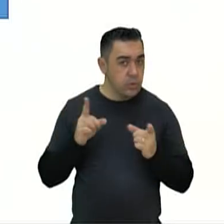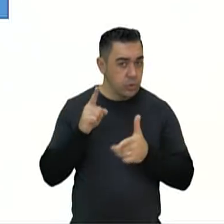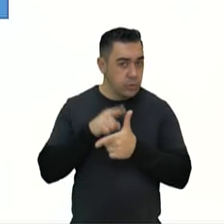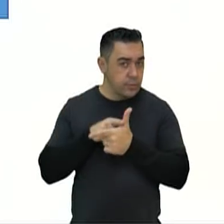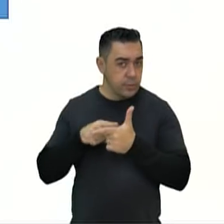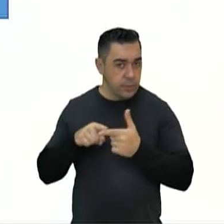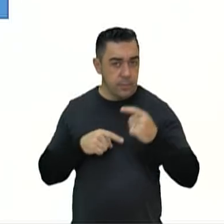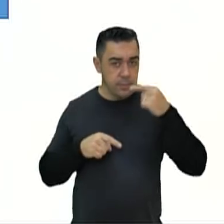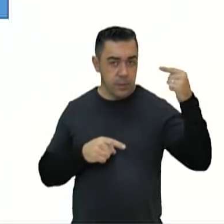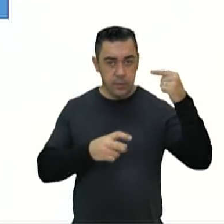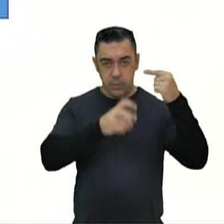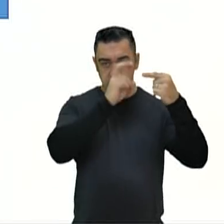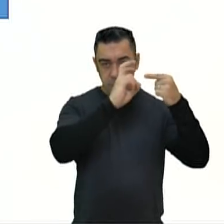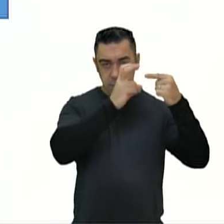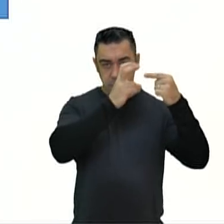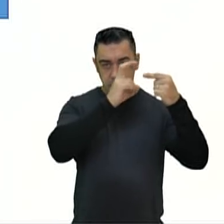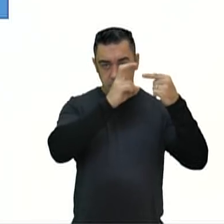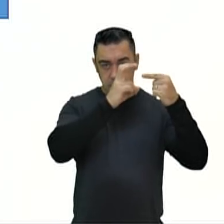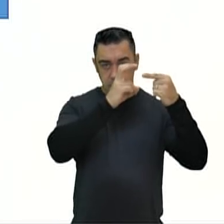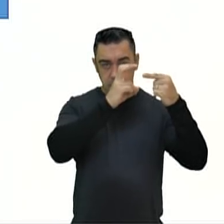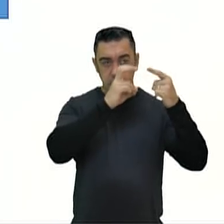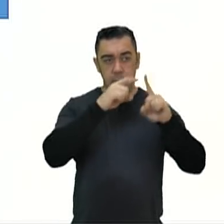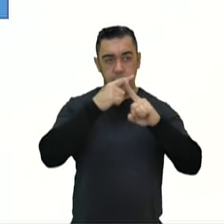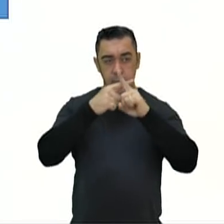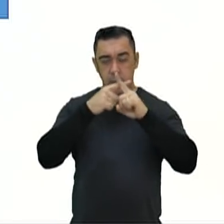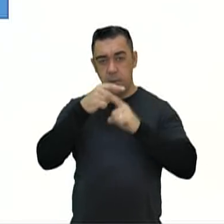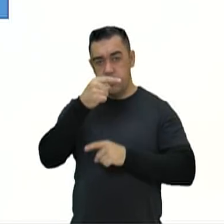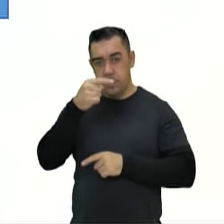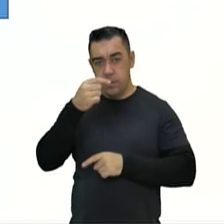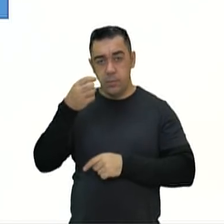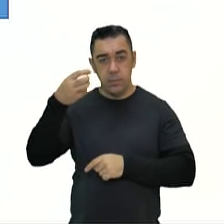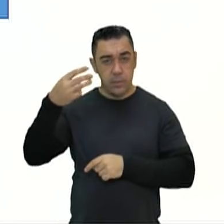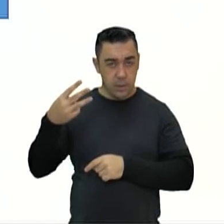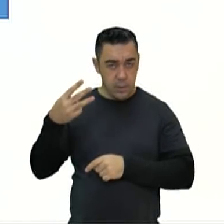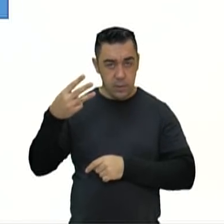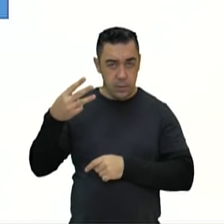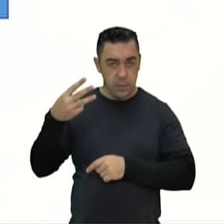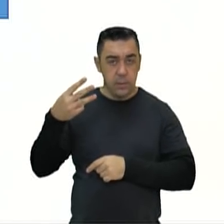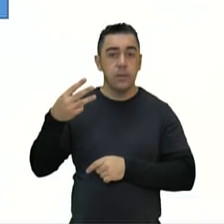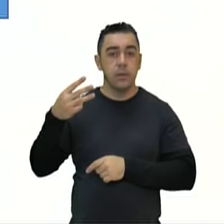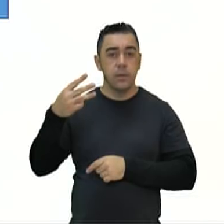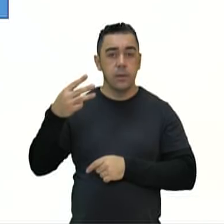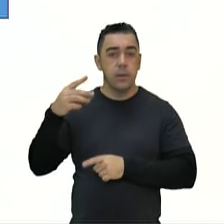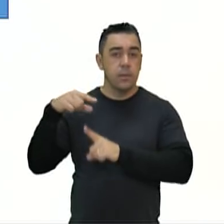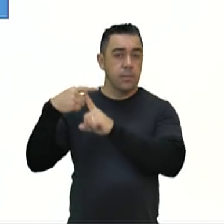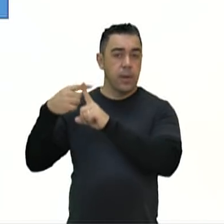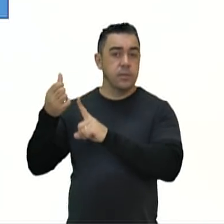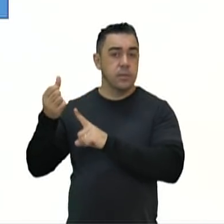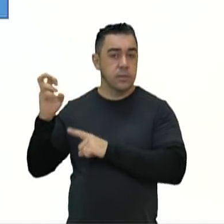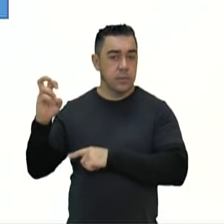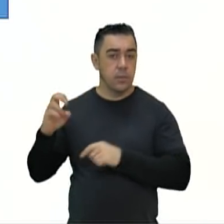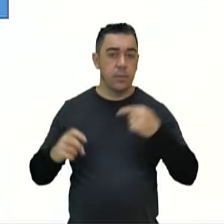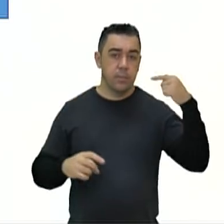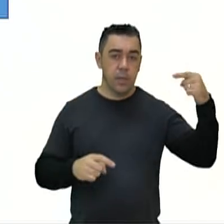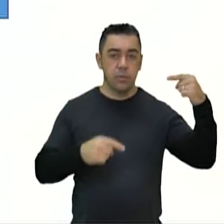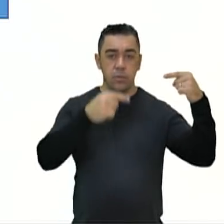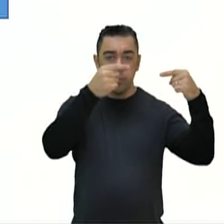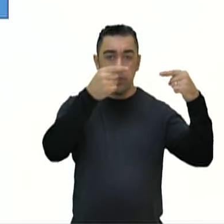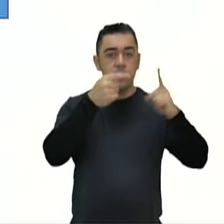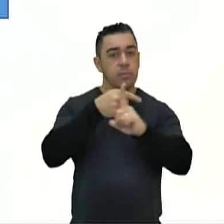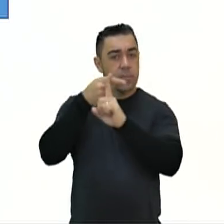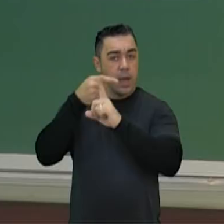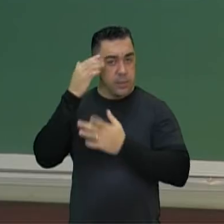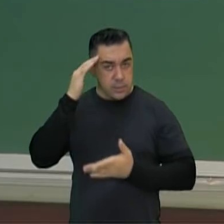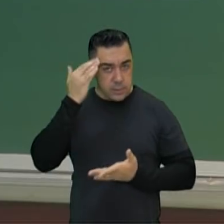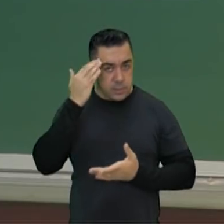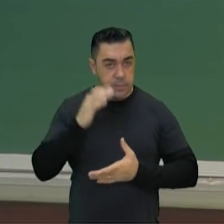divisão, 5 multiplicado por 13 dá mais 65. Menos com menos,